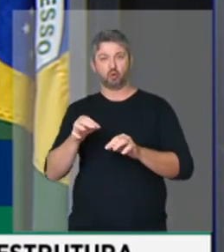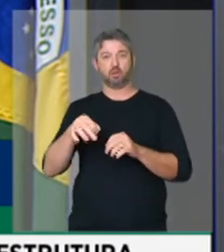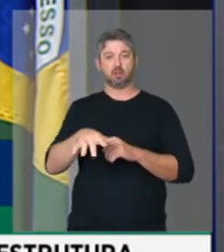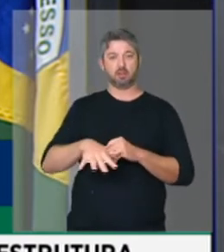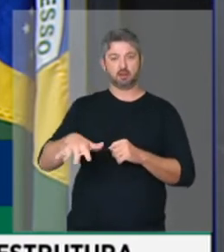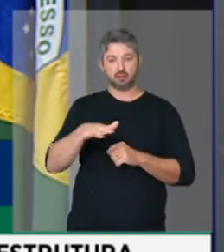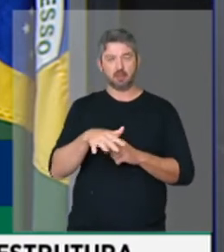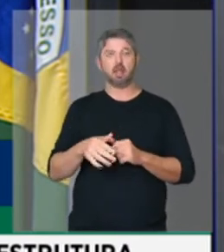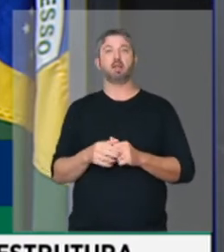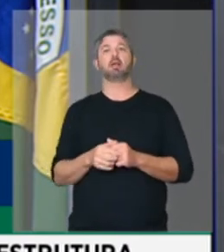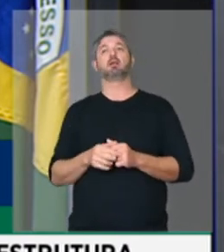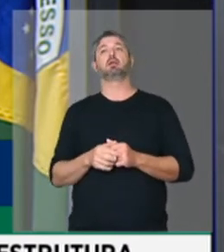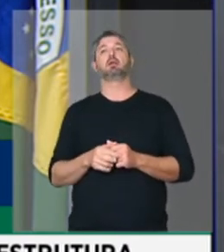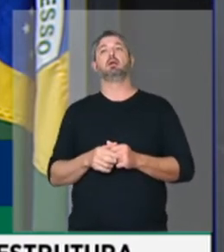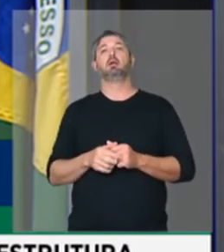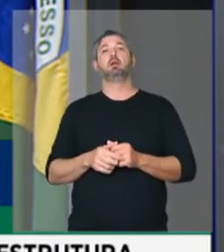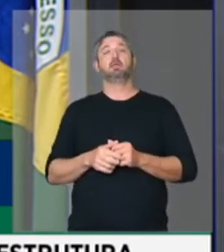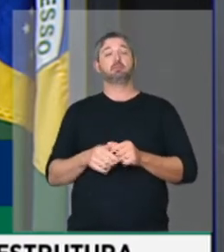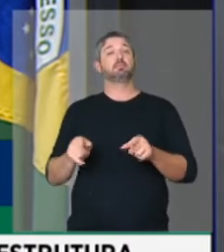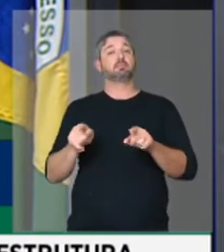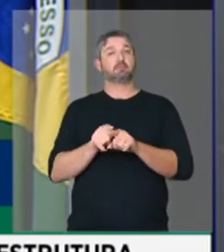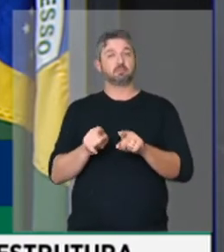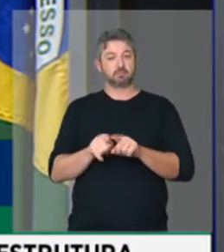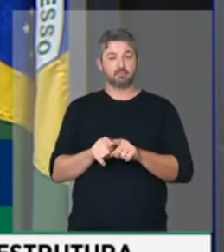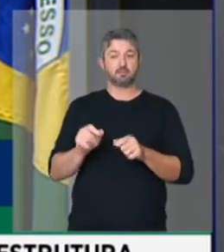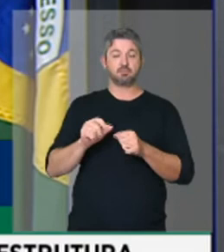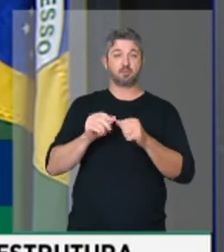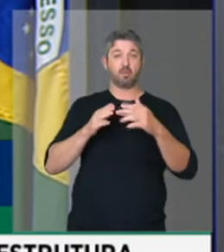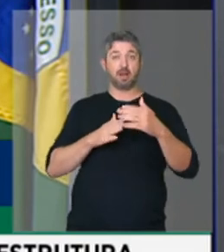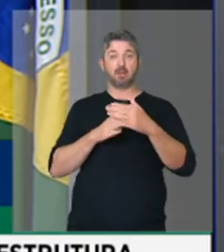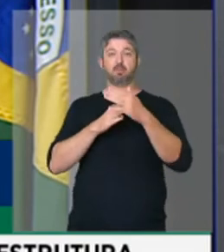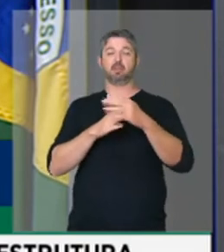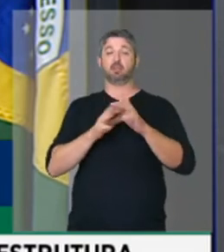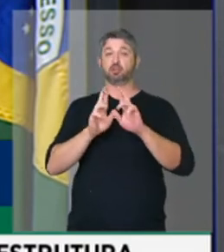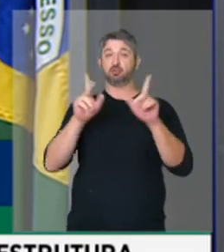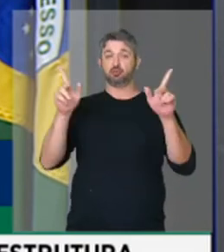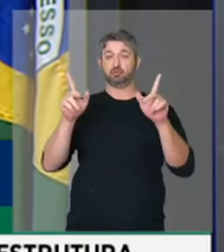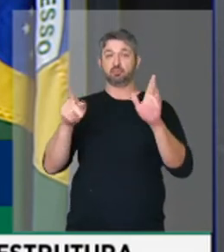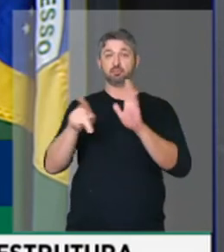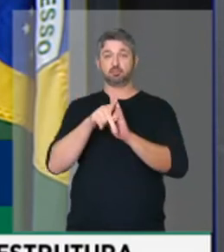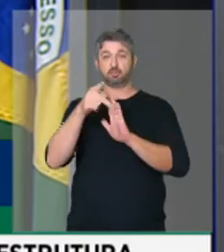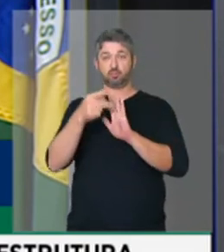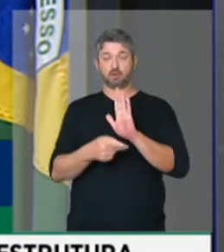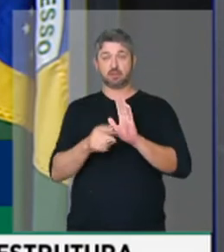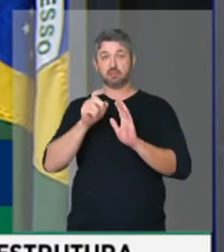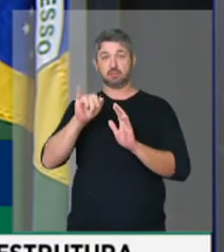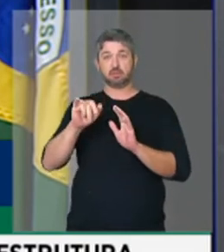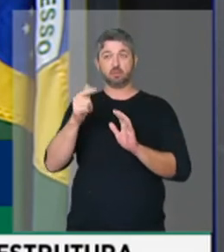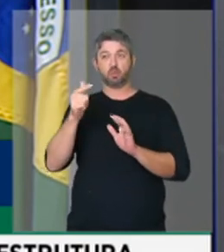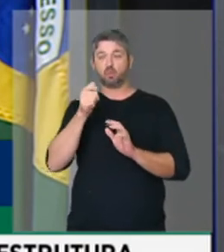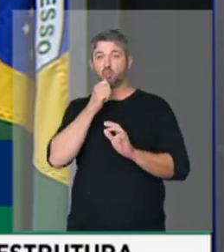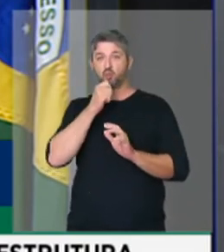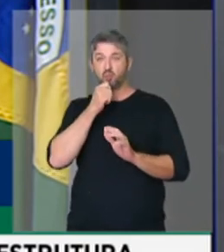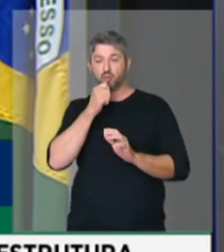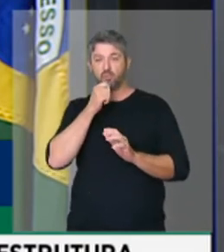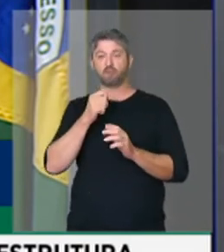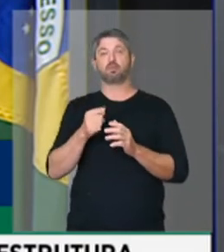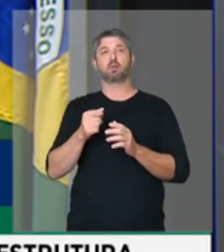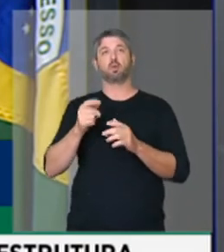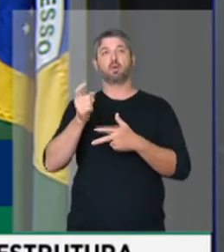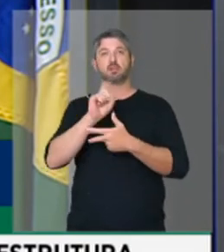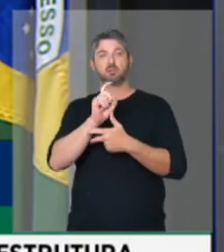dos benefícios, conferimos tramitação diferenciada aos projetos que não tenham passado pelo crivo do